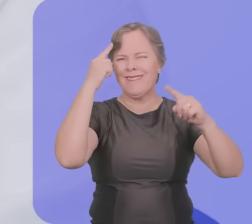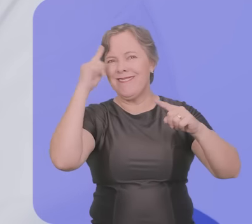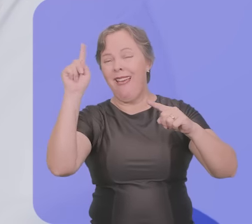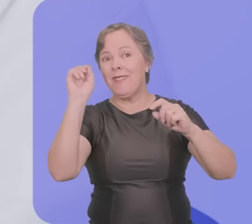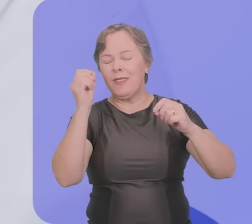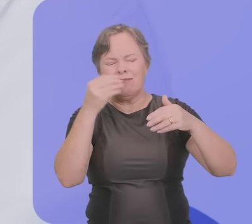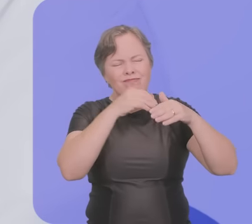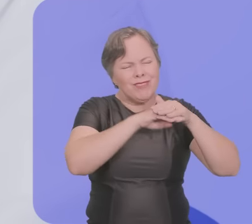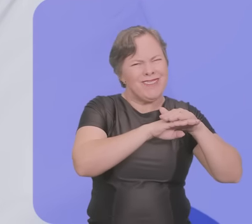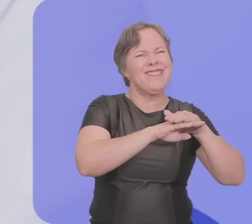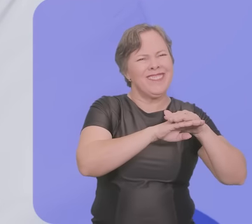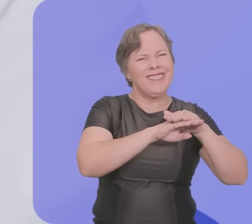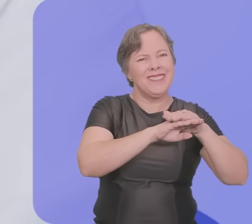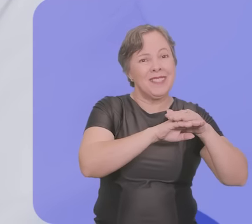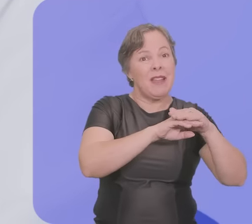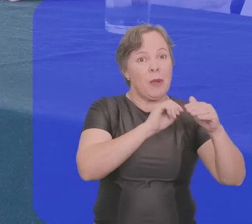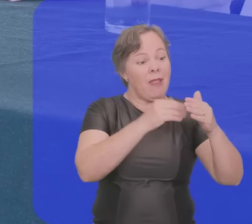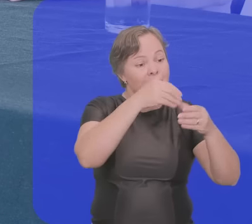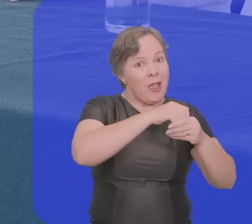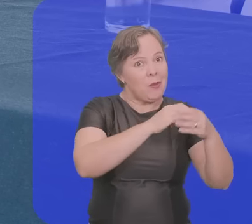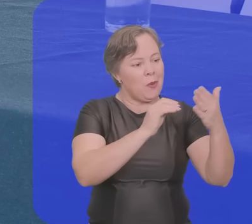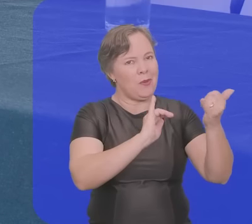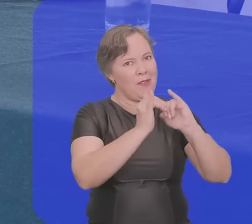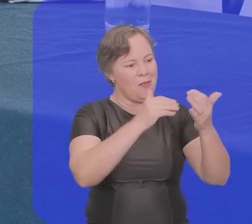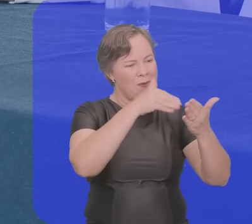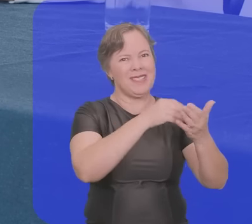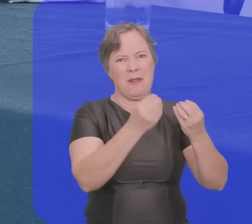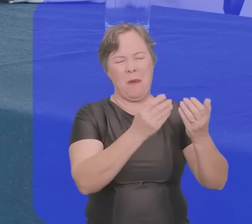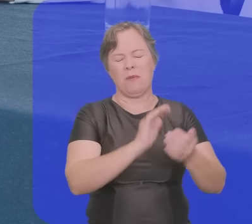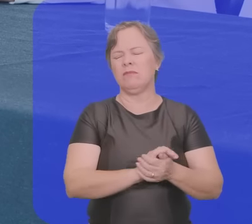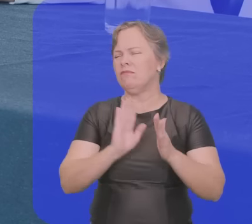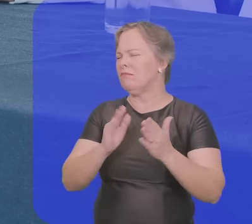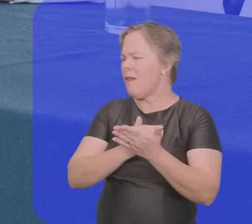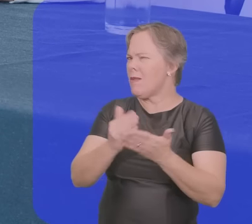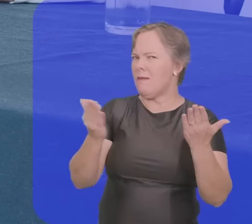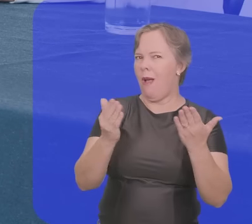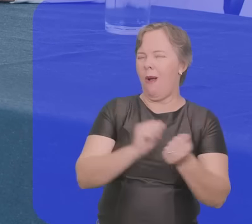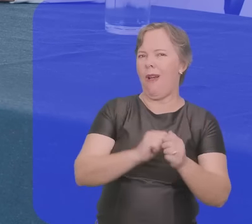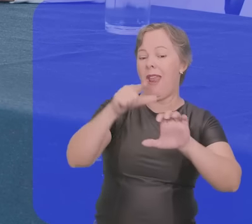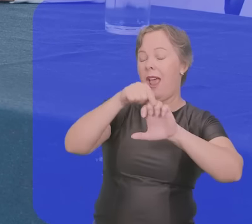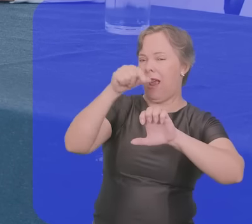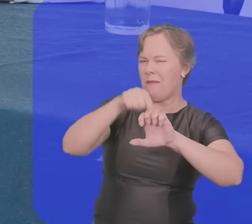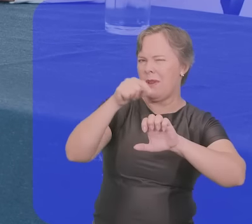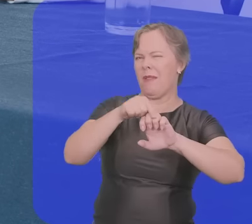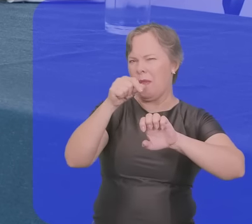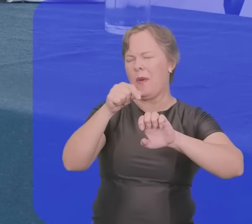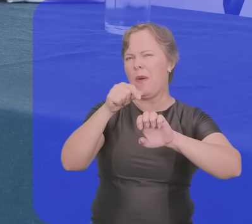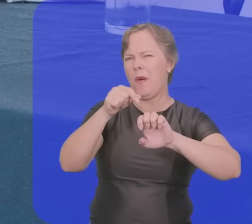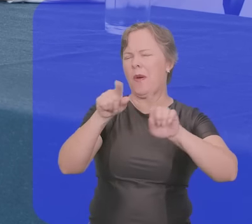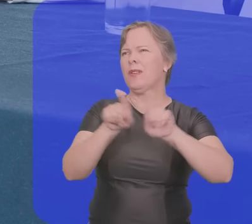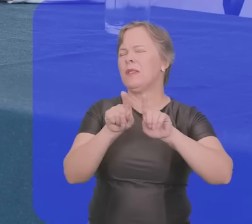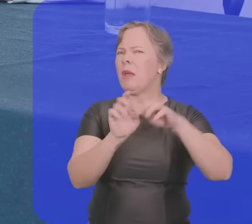essa técnica sobre os dados também. Tá, para quem está começando agora, é aquele microempreendedor, né, que está começando agora a